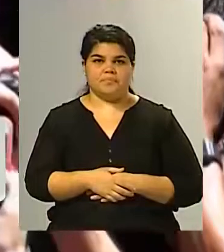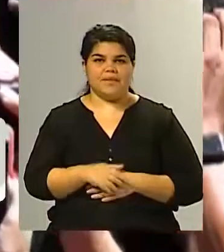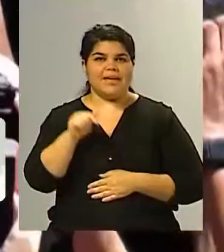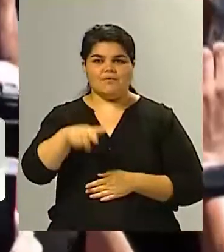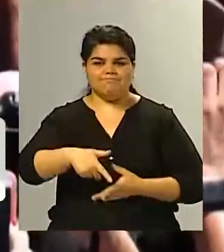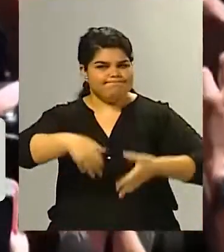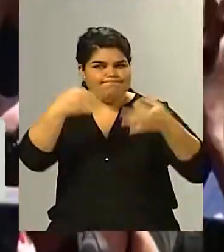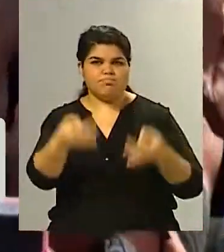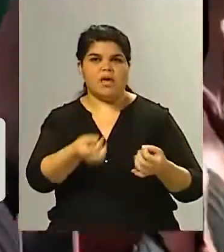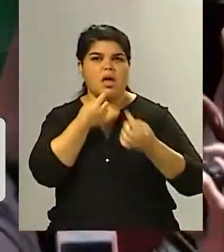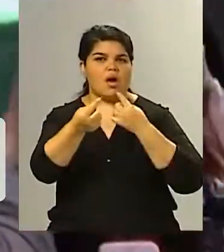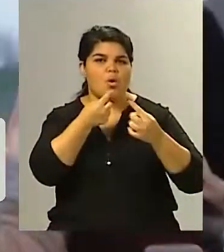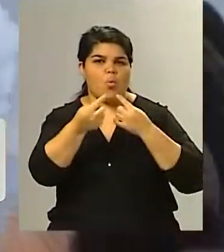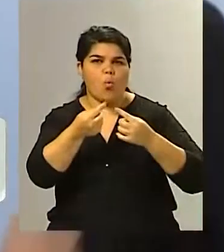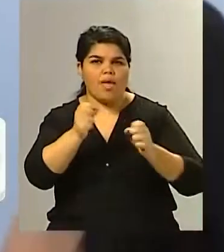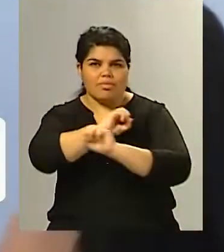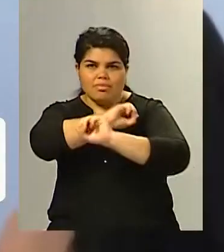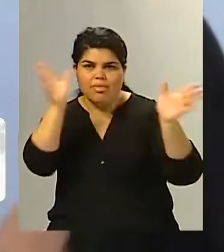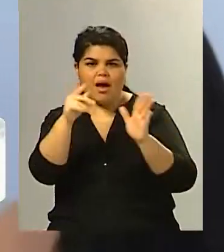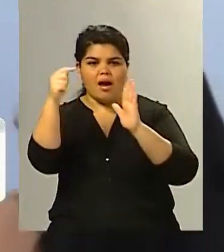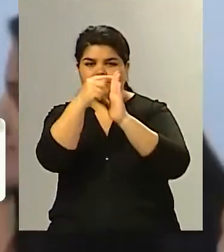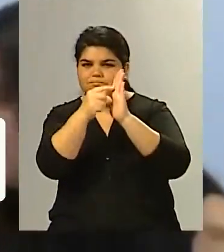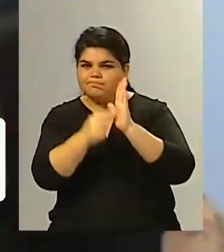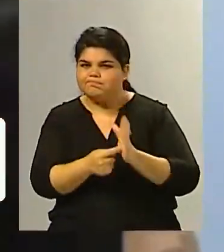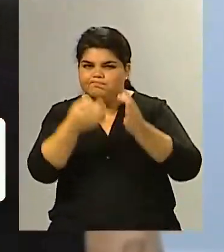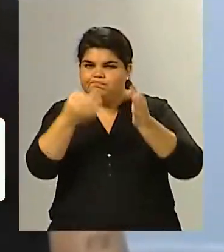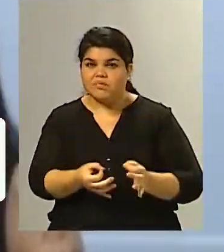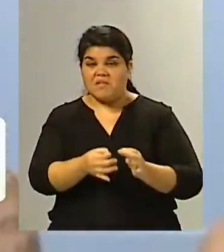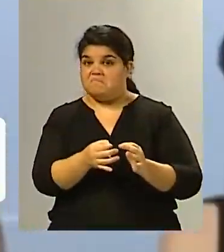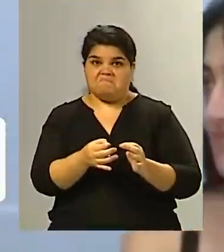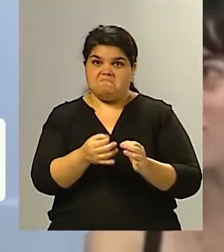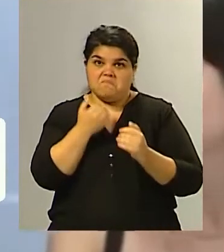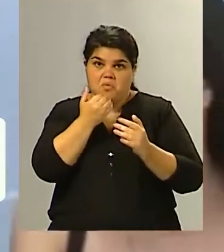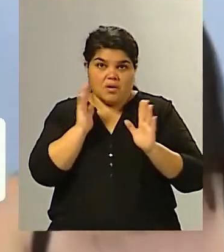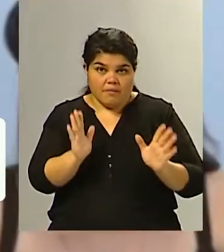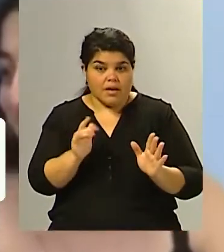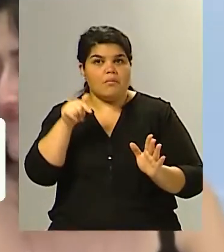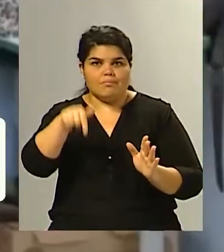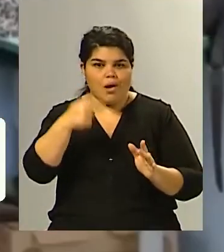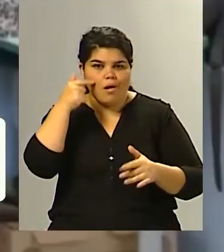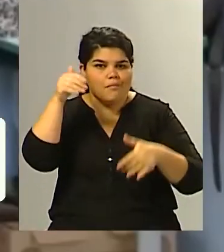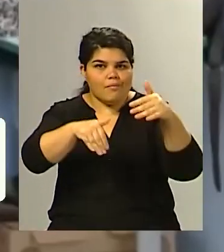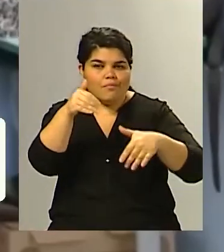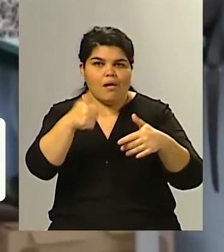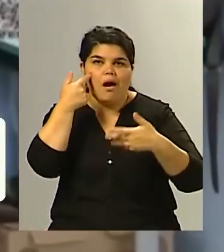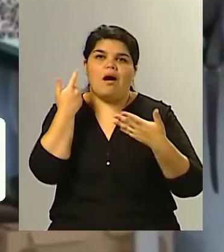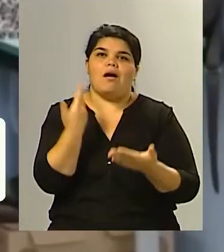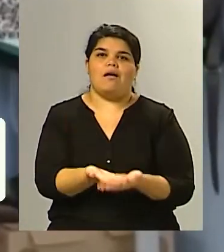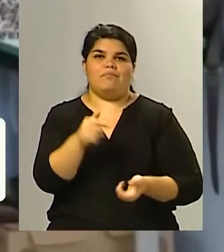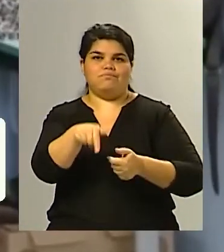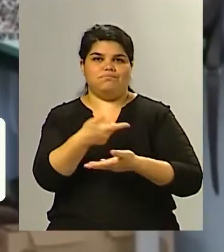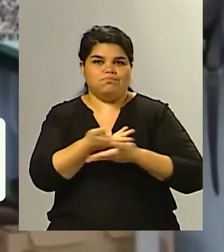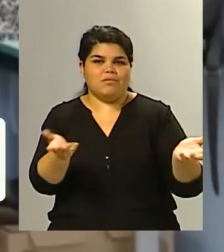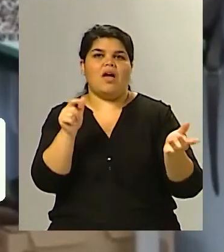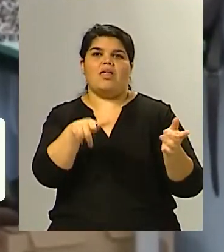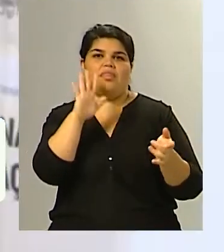manifestada nas encuestas prévias, pero que aí está. Isso evidencia que obviamente haverá resistências, que incluso algumas delas